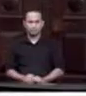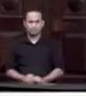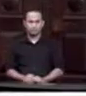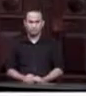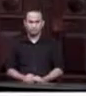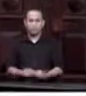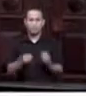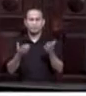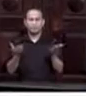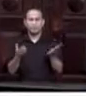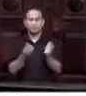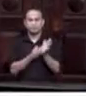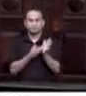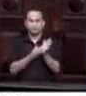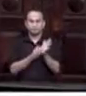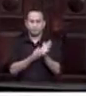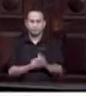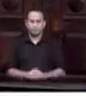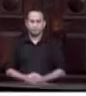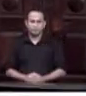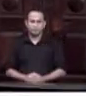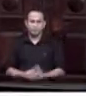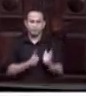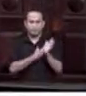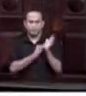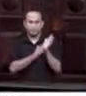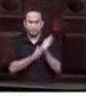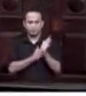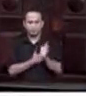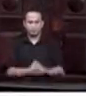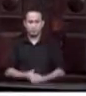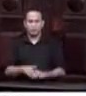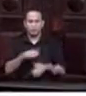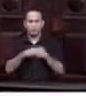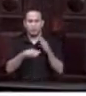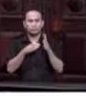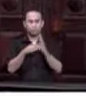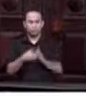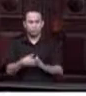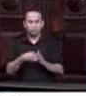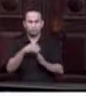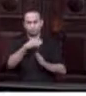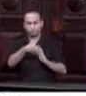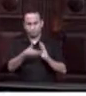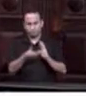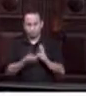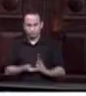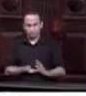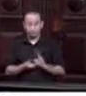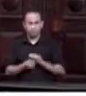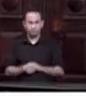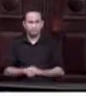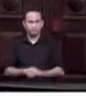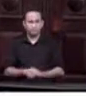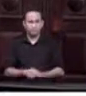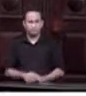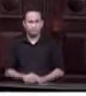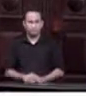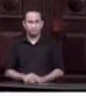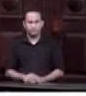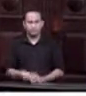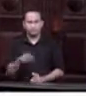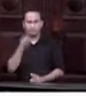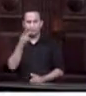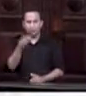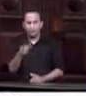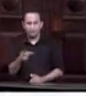Quero parabenizá-lo, parabenizar a todos os parlamentares, inclusive de oposição, dizer